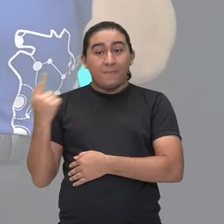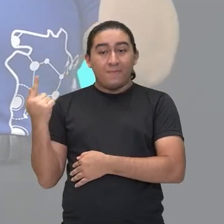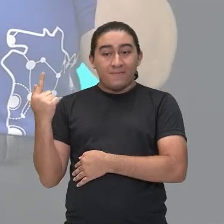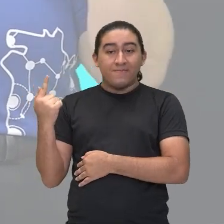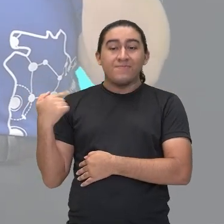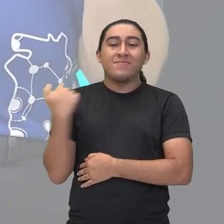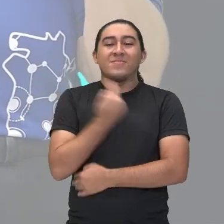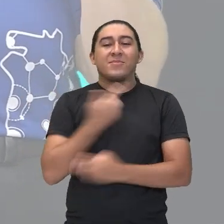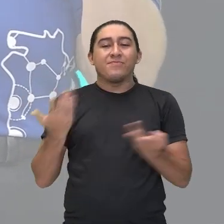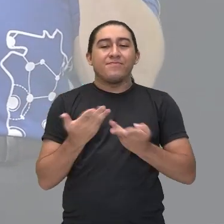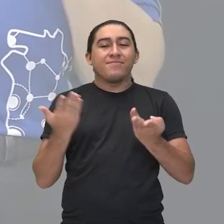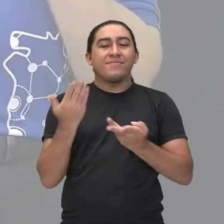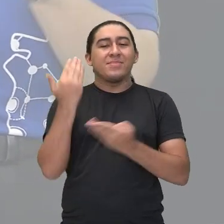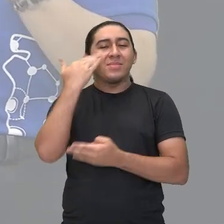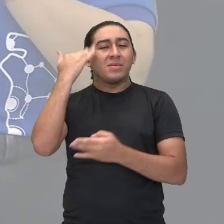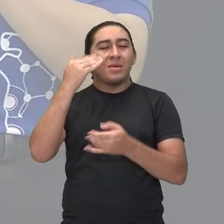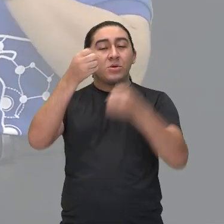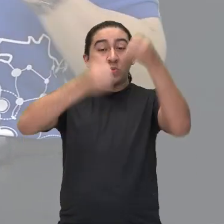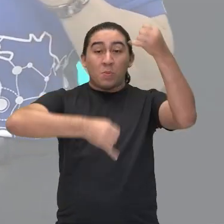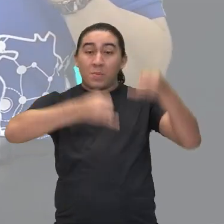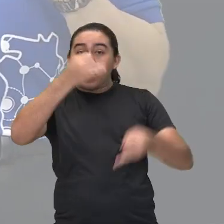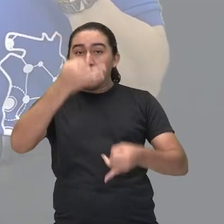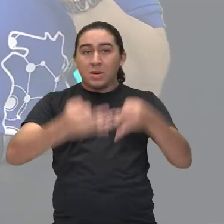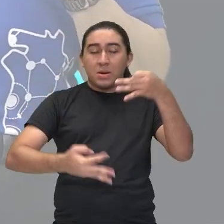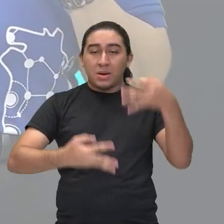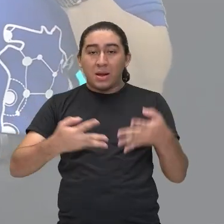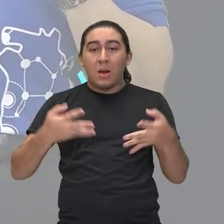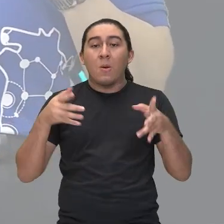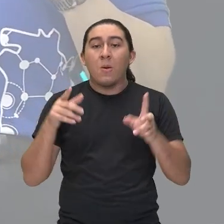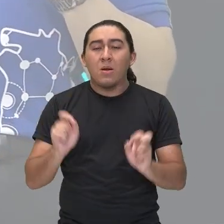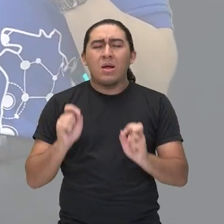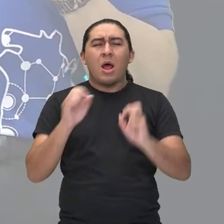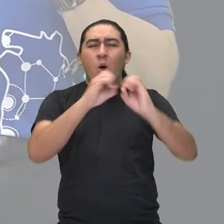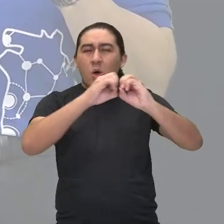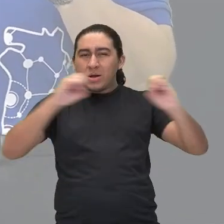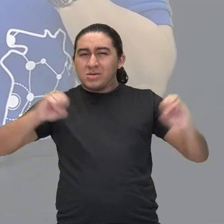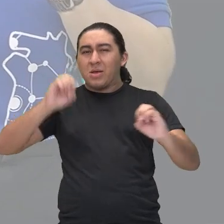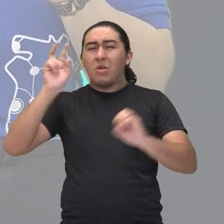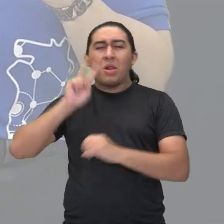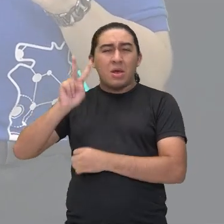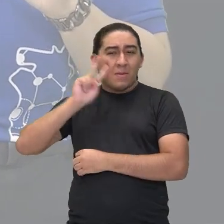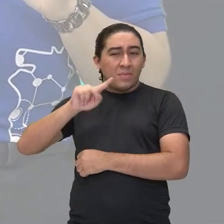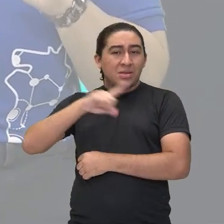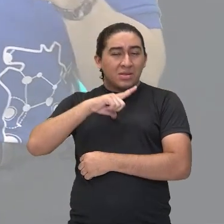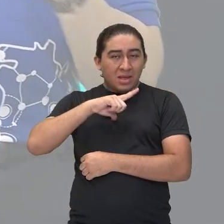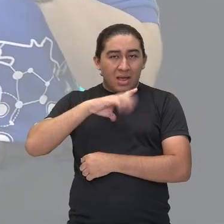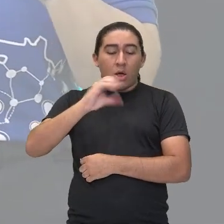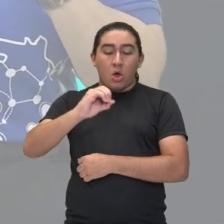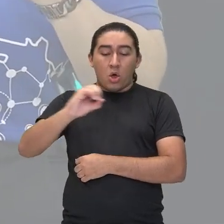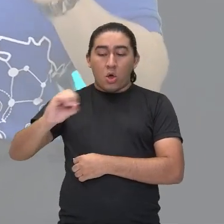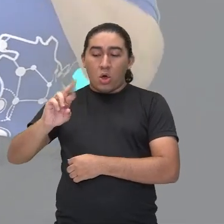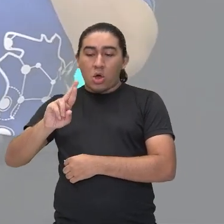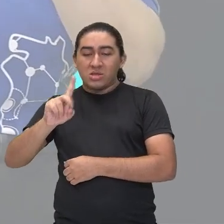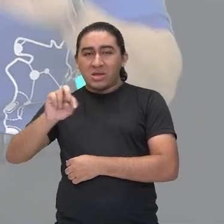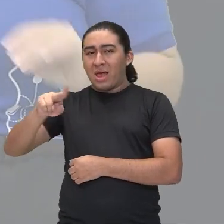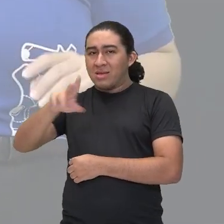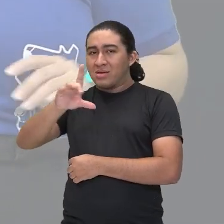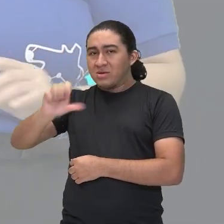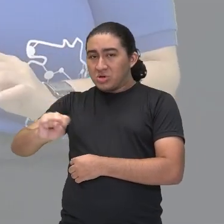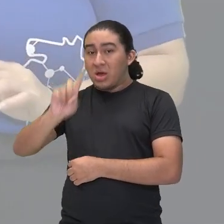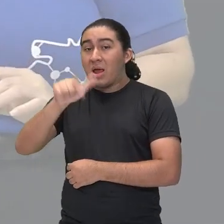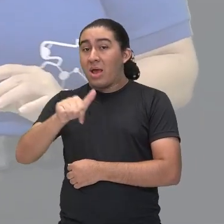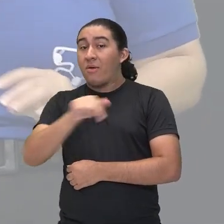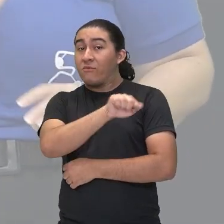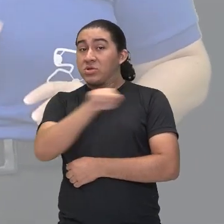nós vamos, então, começar a trabalhar aquelas orações lá coordenadas, aqueles sentidos que vocês